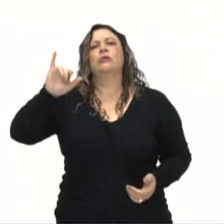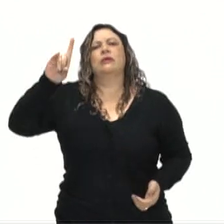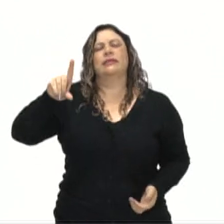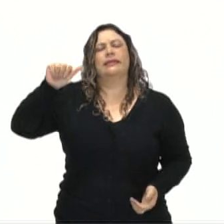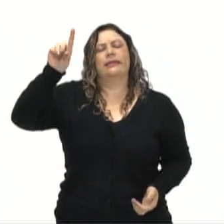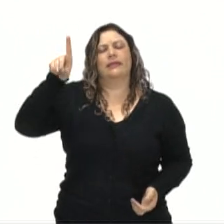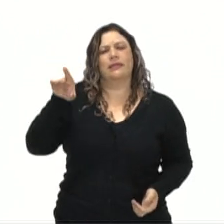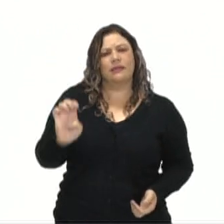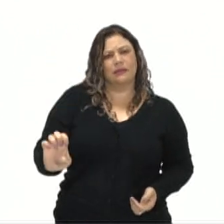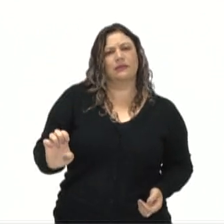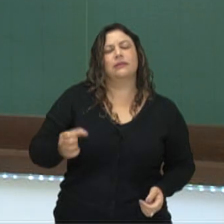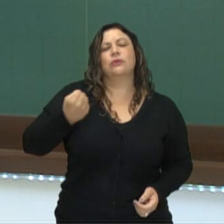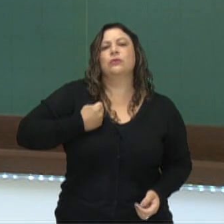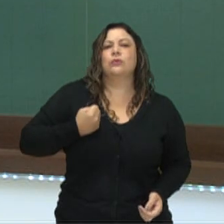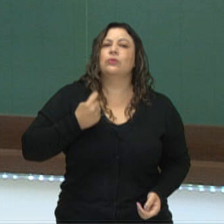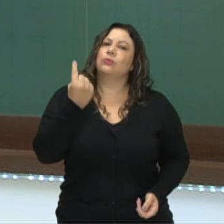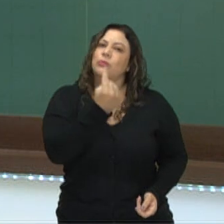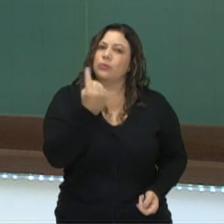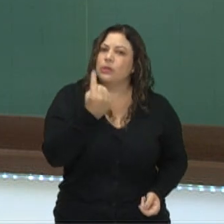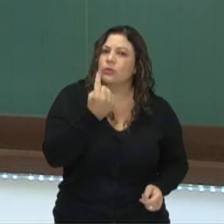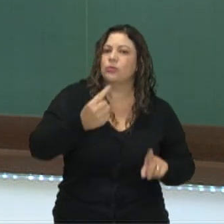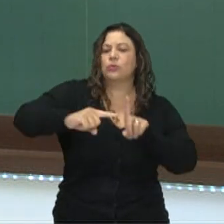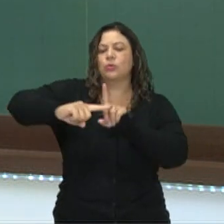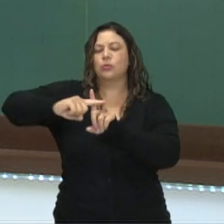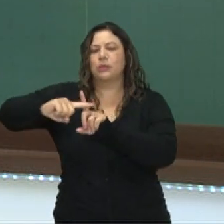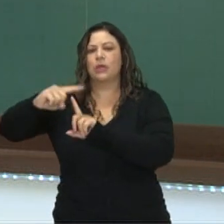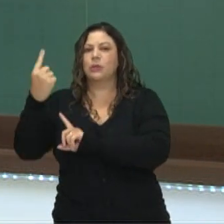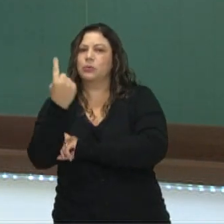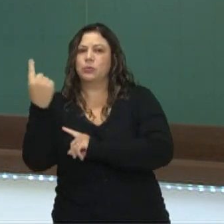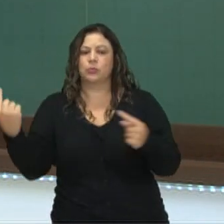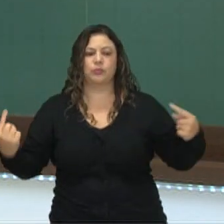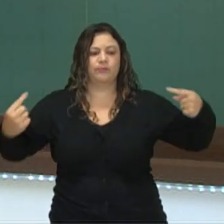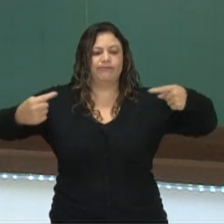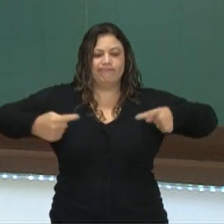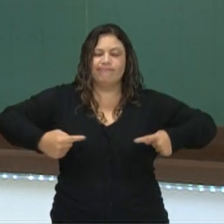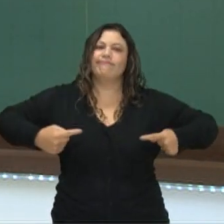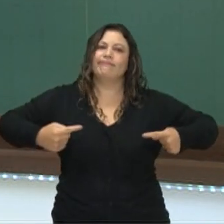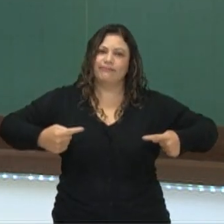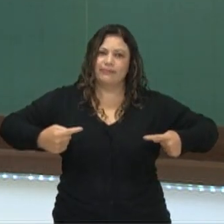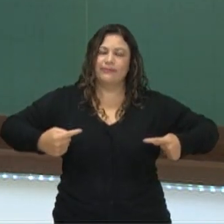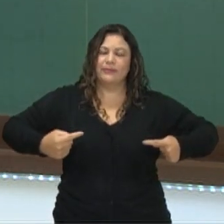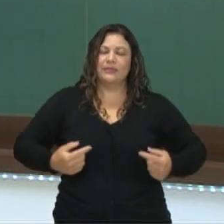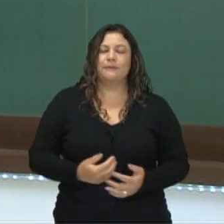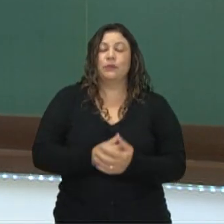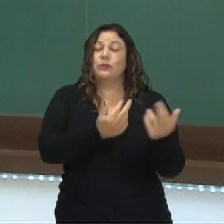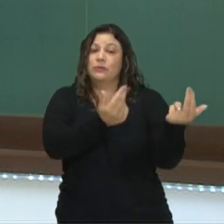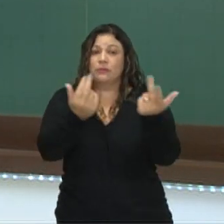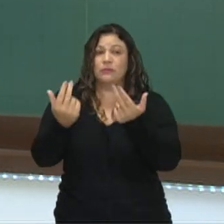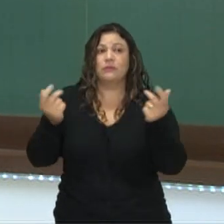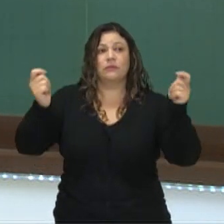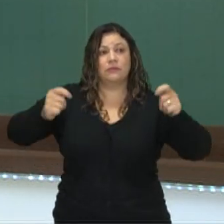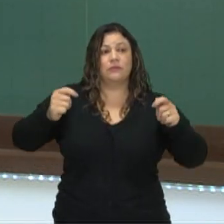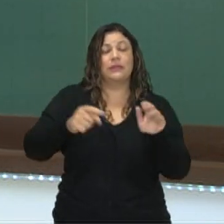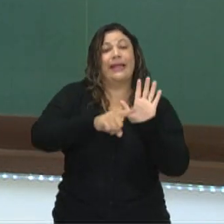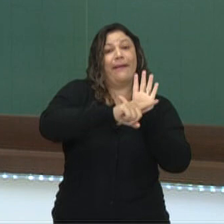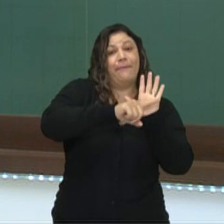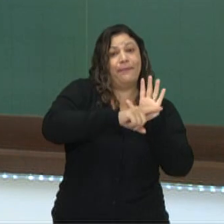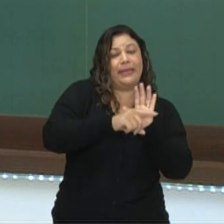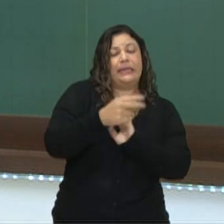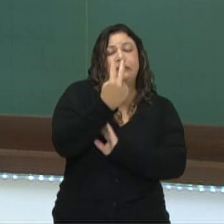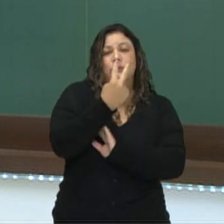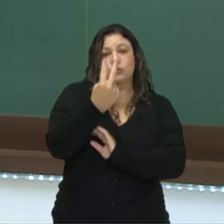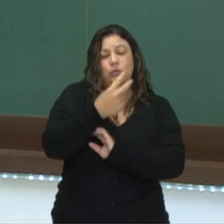Que o número menos 1 e o número mais 1, eles são opostos ou simétricos. Da mesma forma que menos 2 e